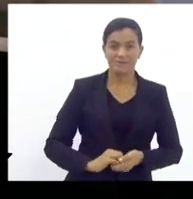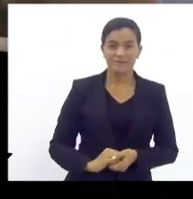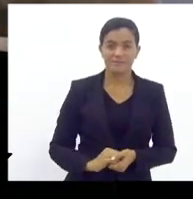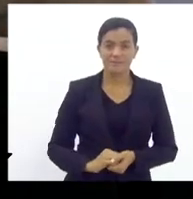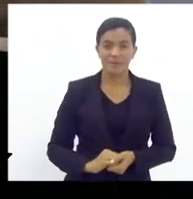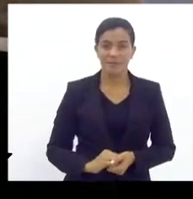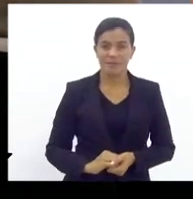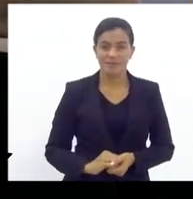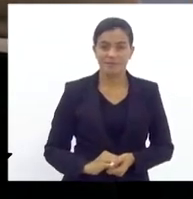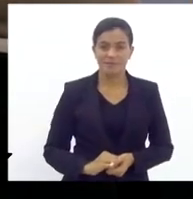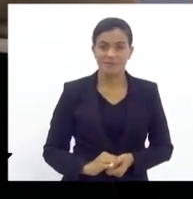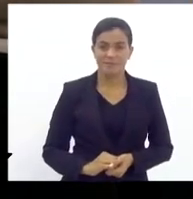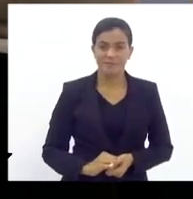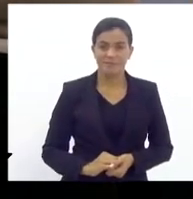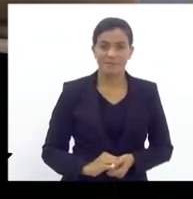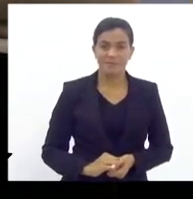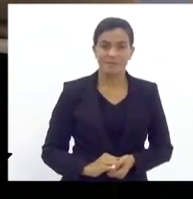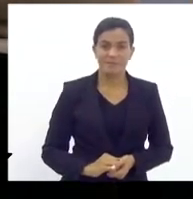começar